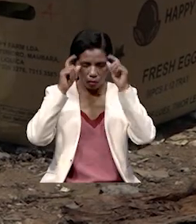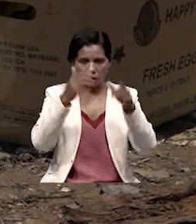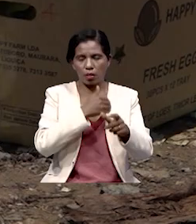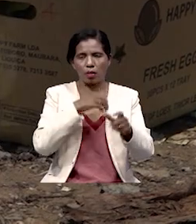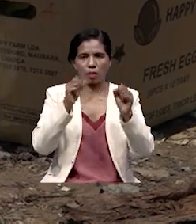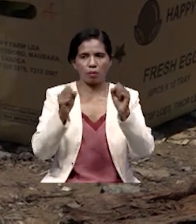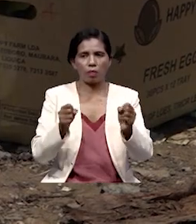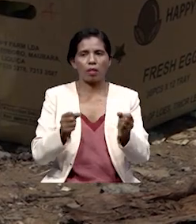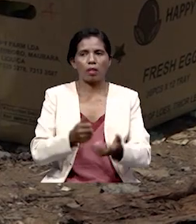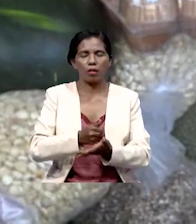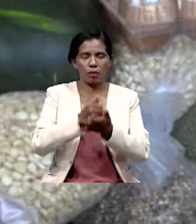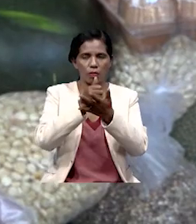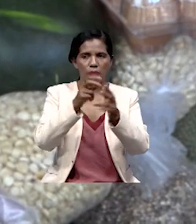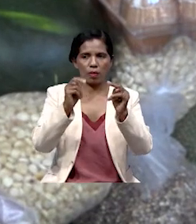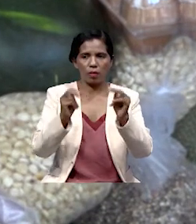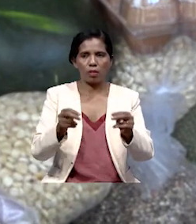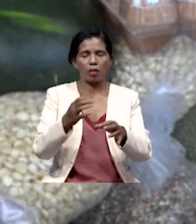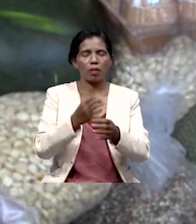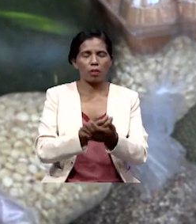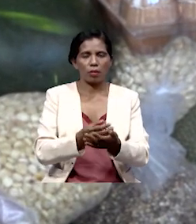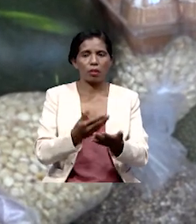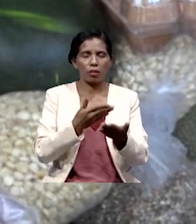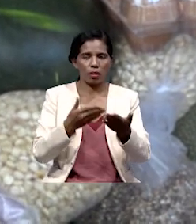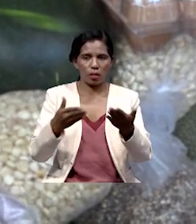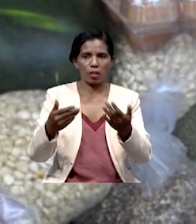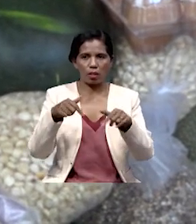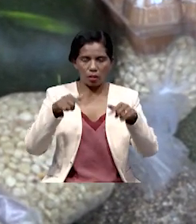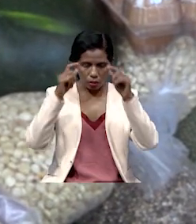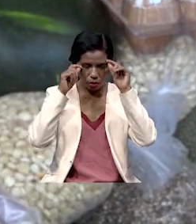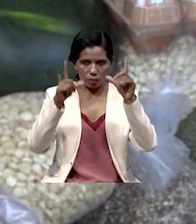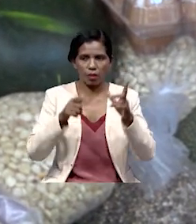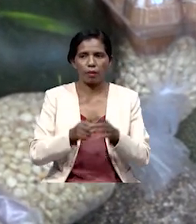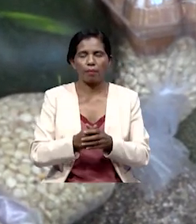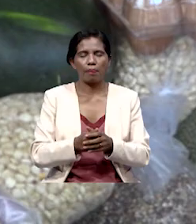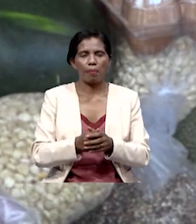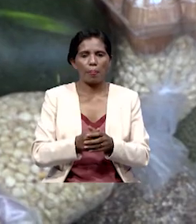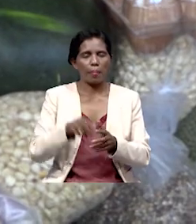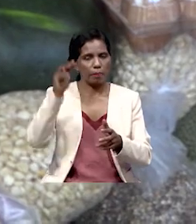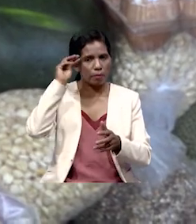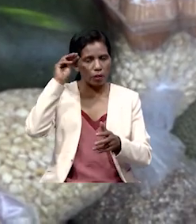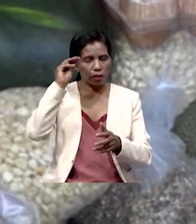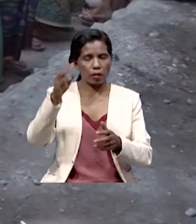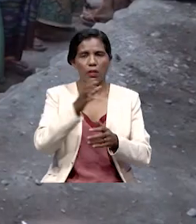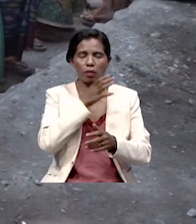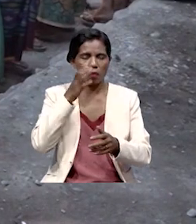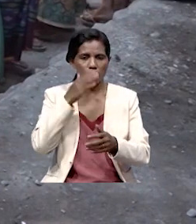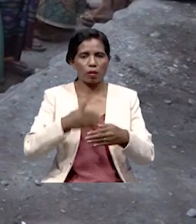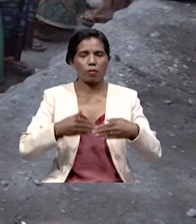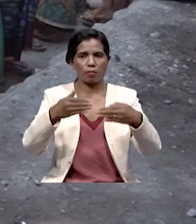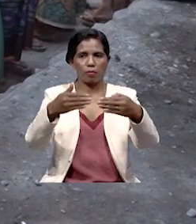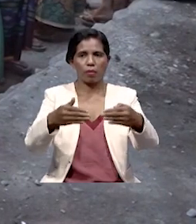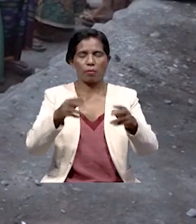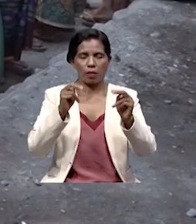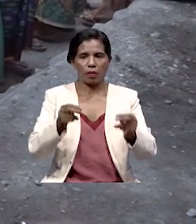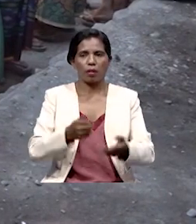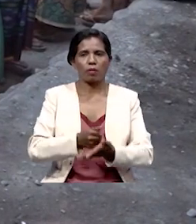sustenta necessidade rasik ho produto railaran. Tui Rui Castro, Ministério Agricultura atu avança liu. Precisa apoio